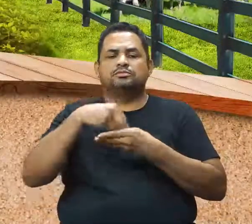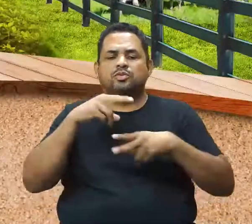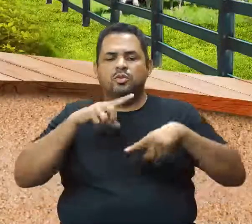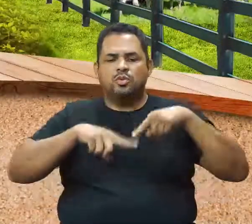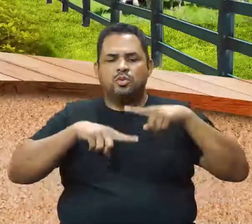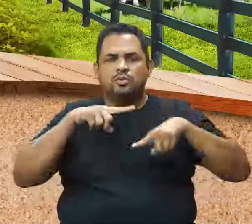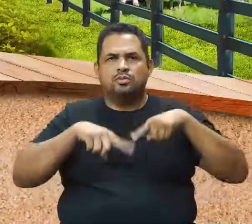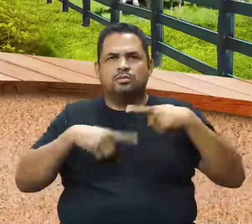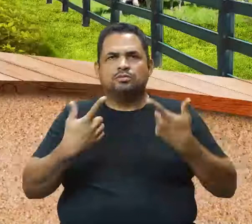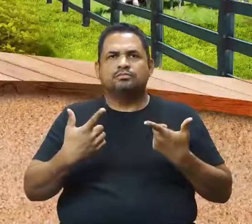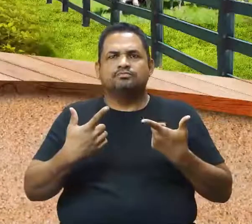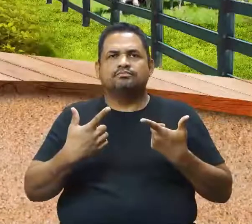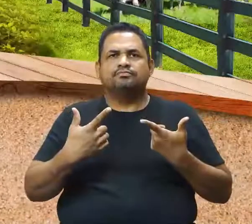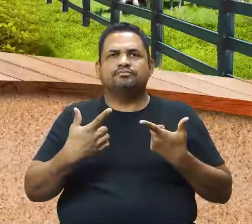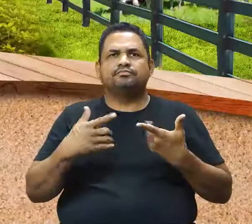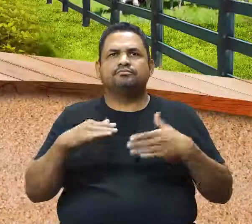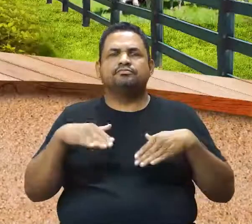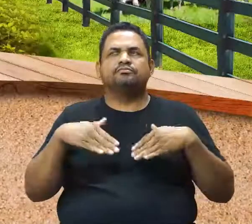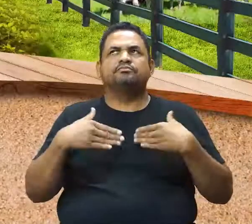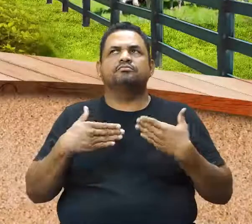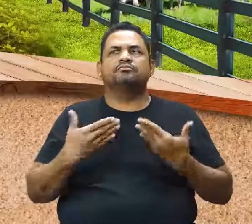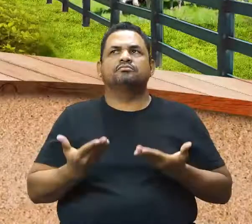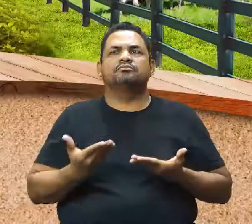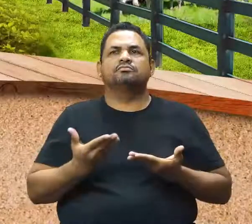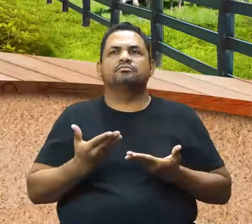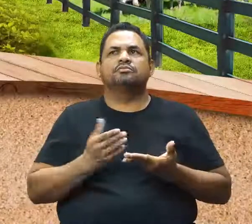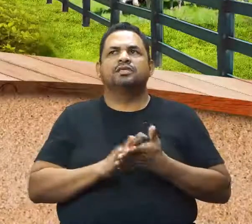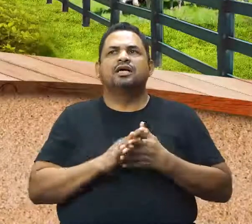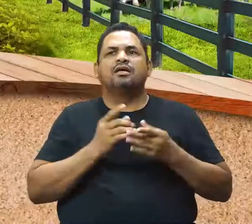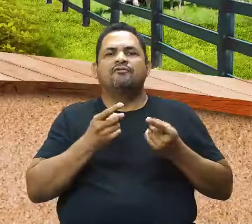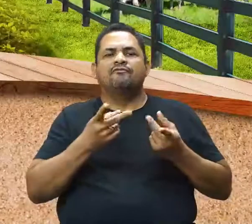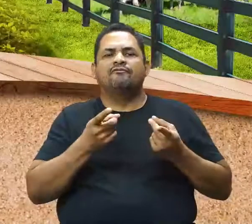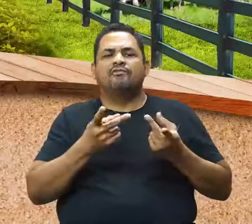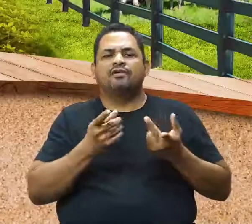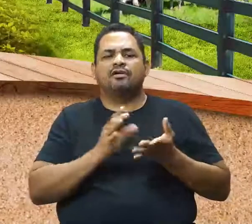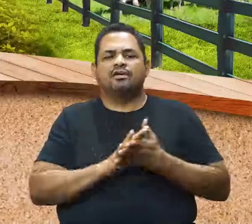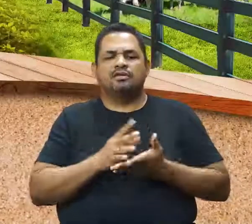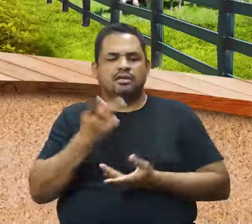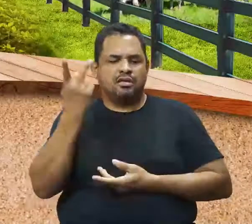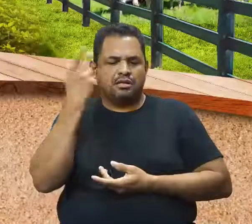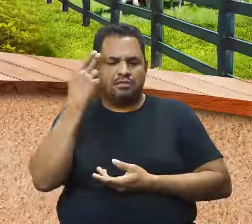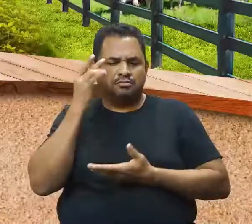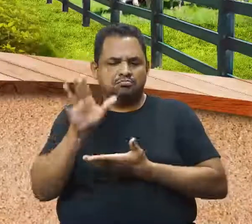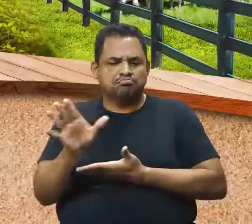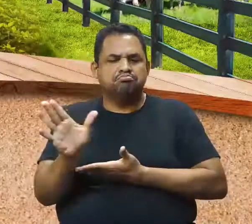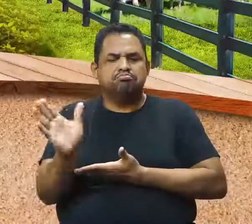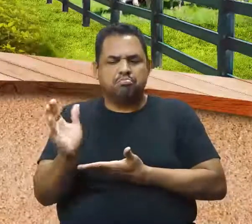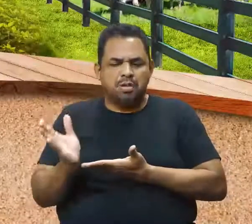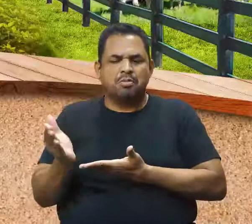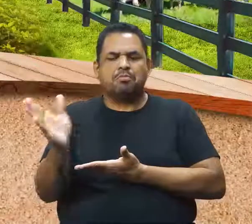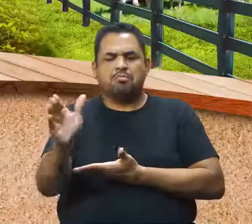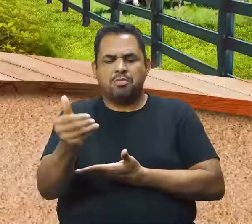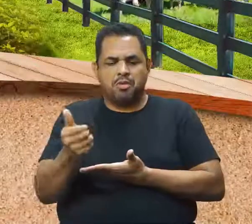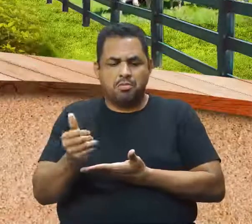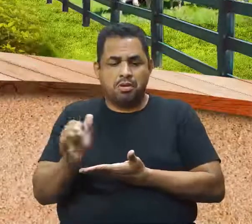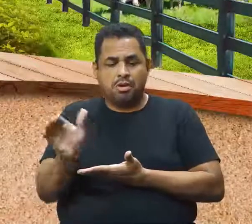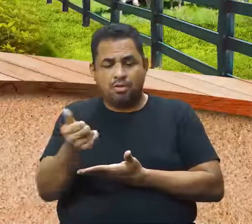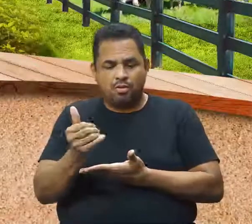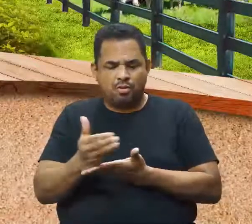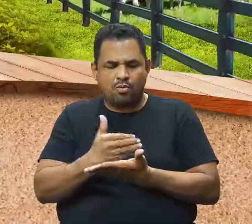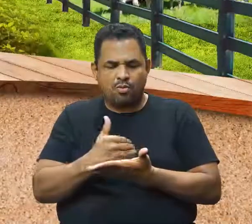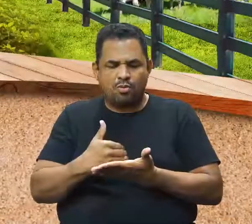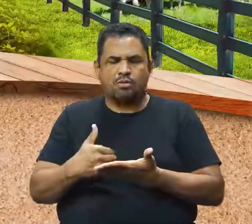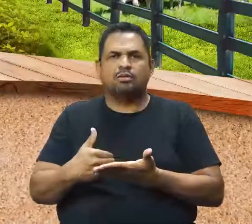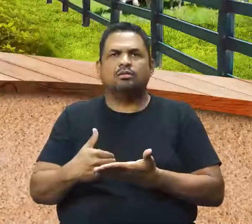produto, claro que ele não, quando a gente fala assim, a venda in natura, é quando você pega, colheu o fruto, só que aí,